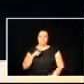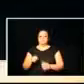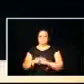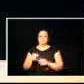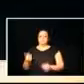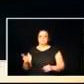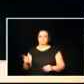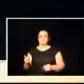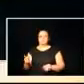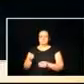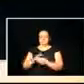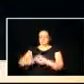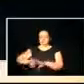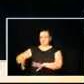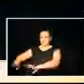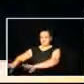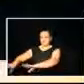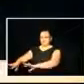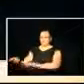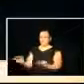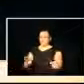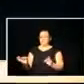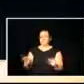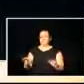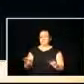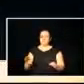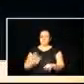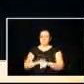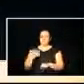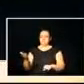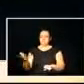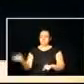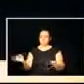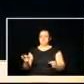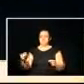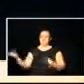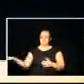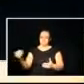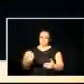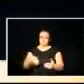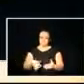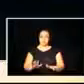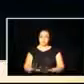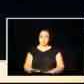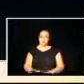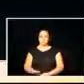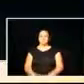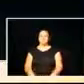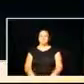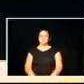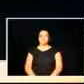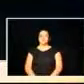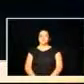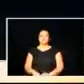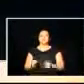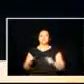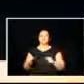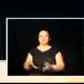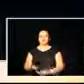precisou fazer isso aqui, poderia ter sido discutido antes com ele, ou alguém dele articulando aqui dentro da